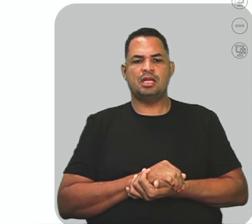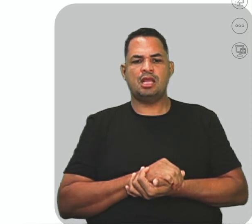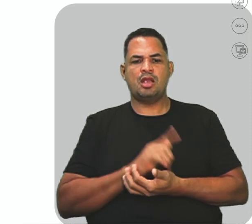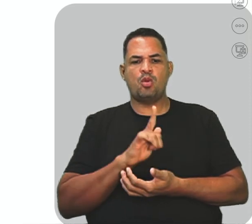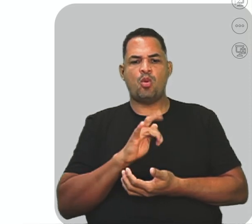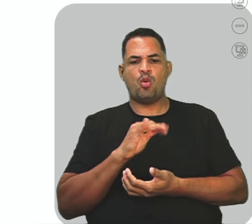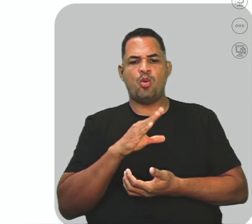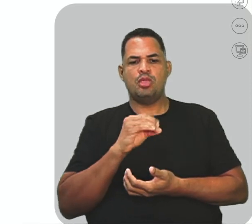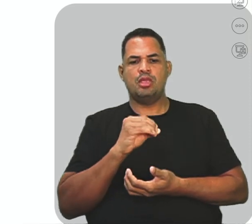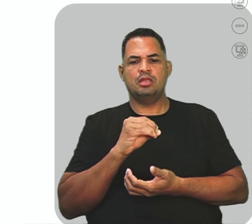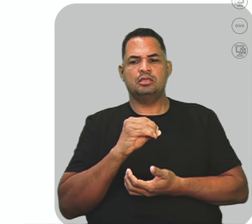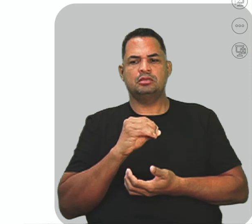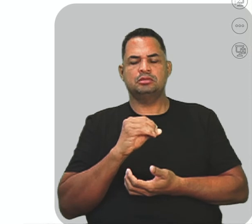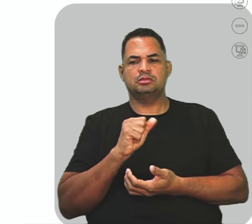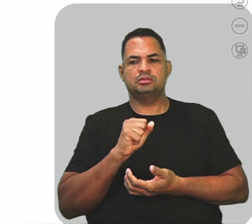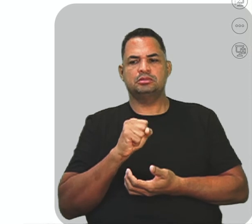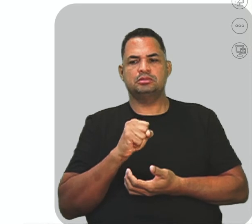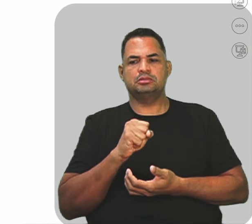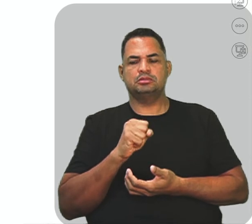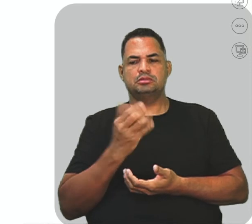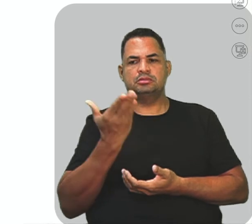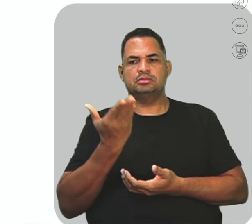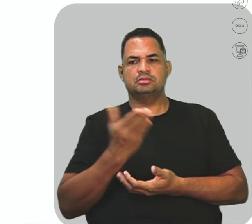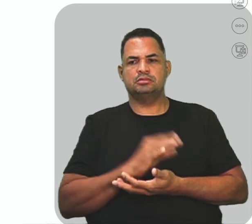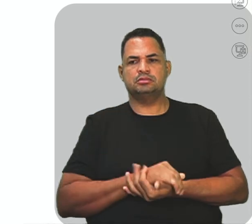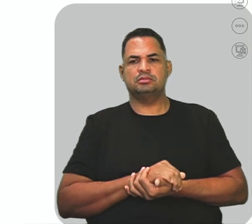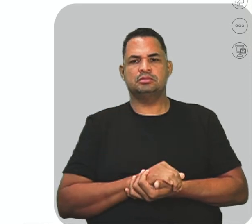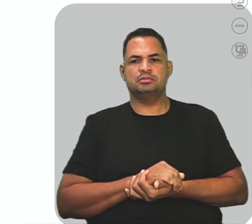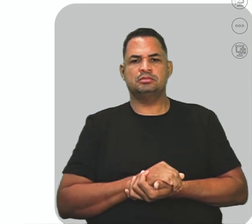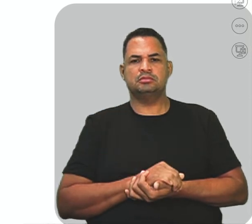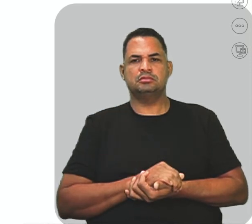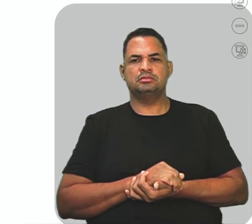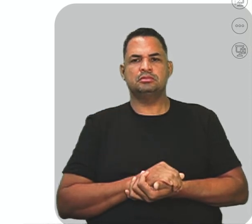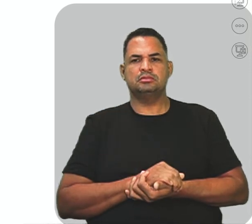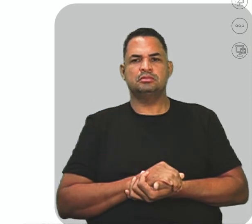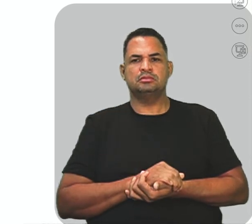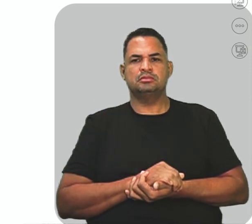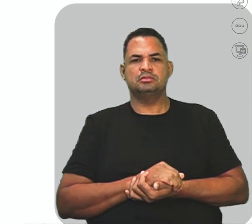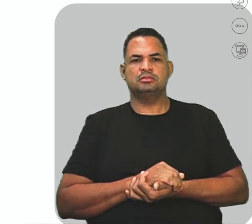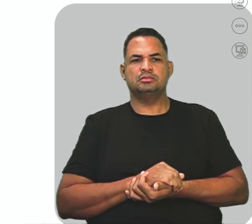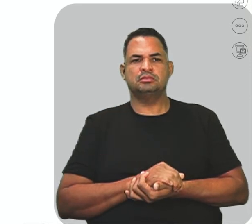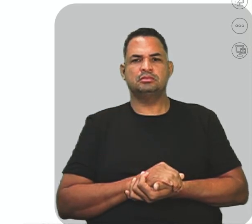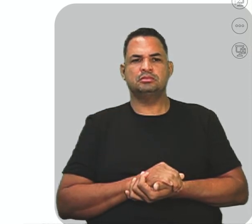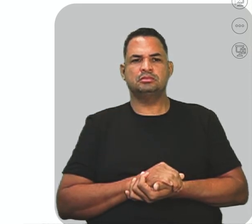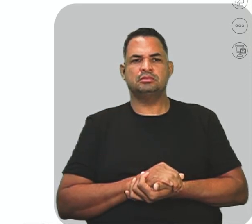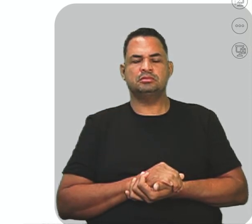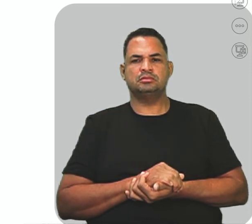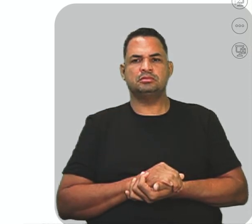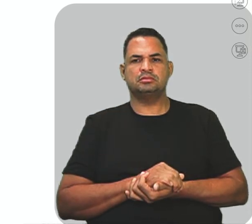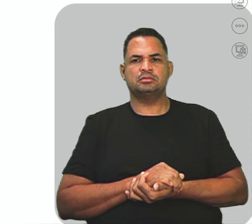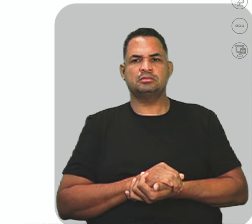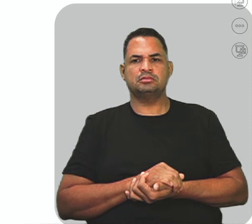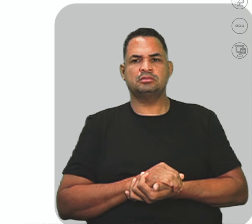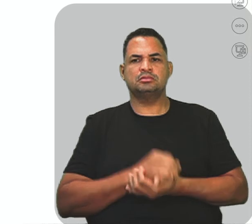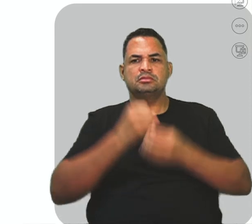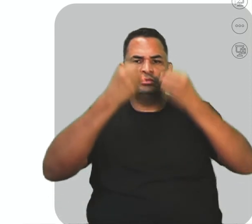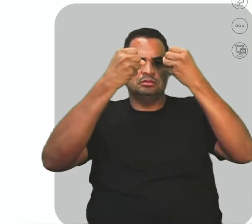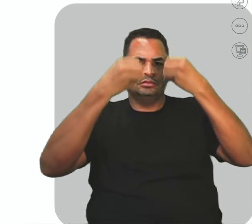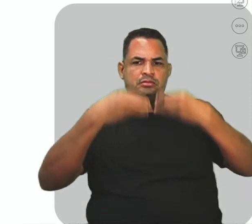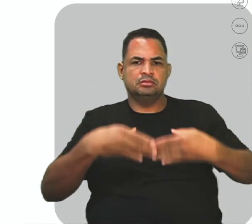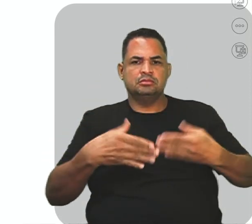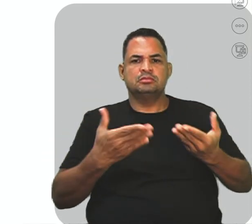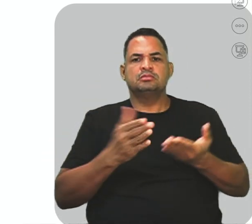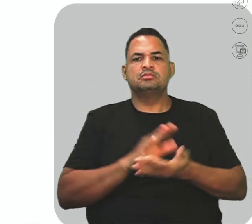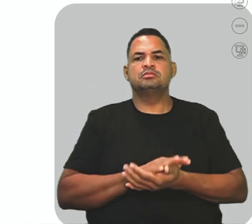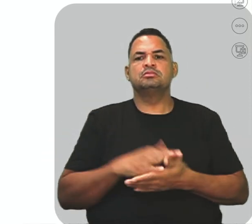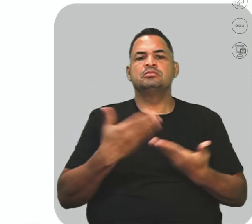gotas, tá? Muito bem. E aqui, nesse caso, né, nós temos uma explicativa. Já se